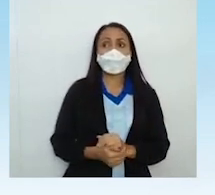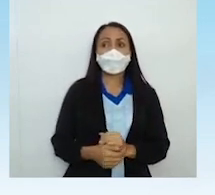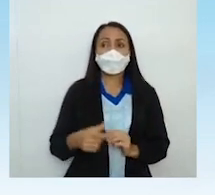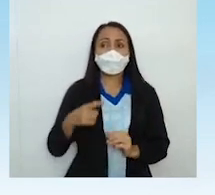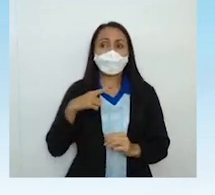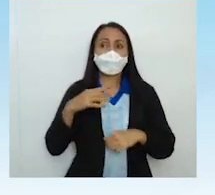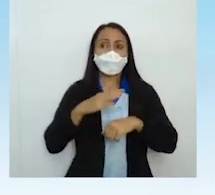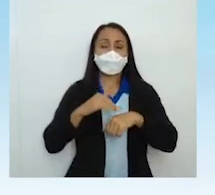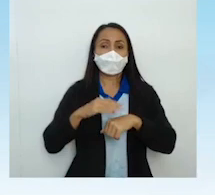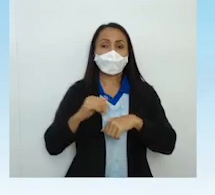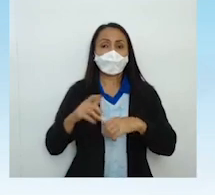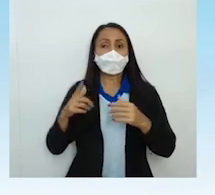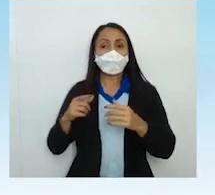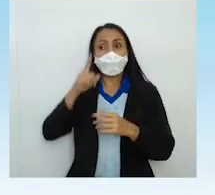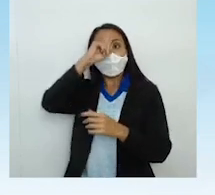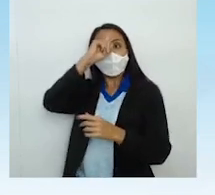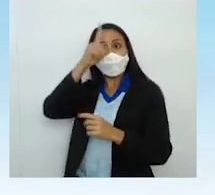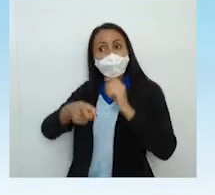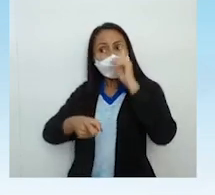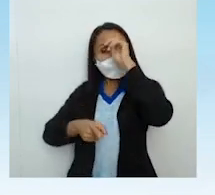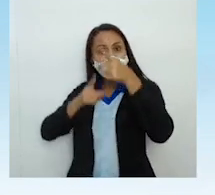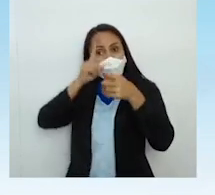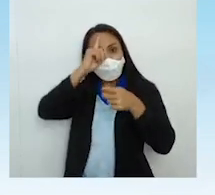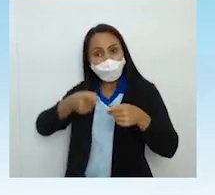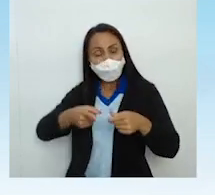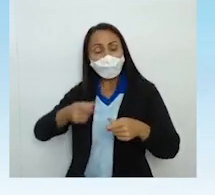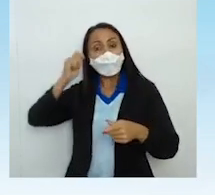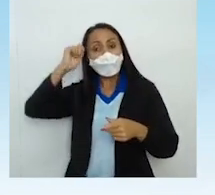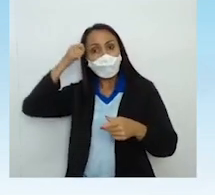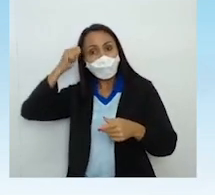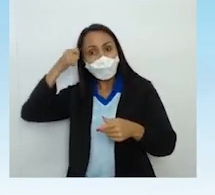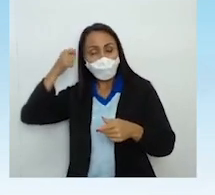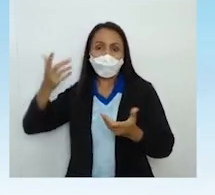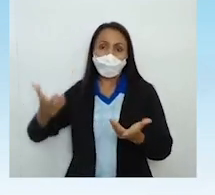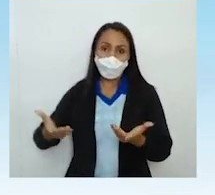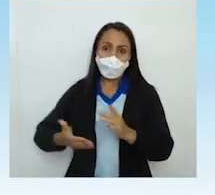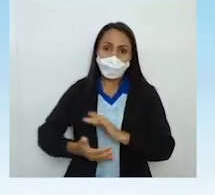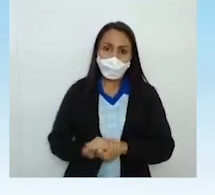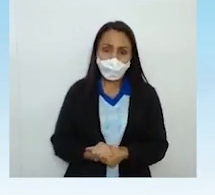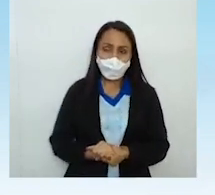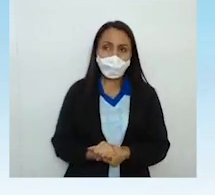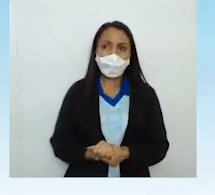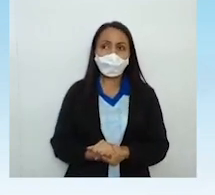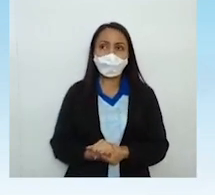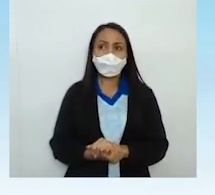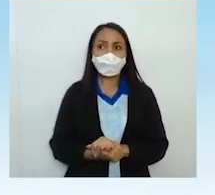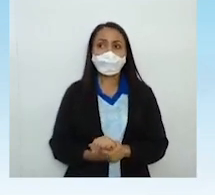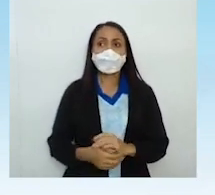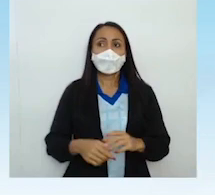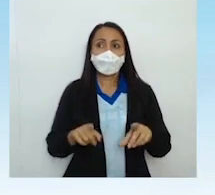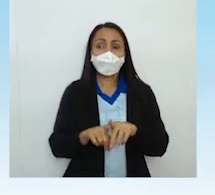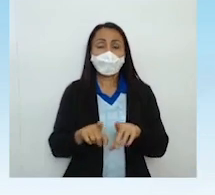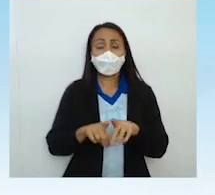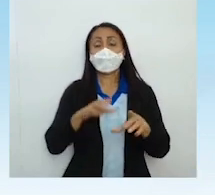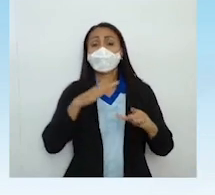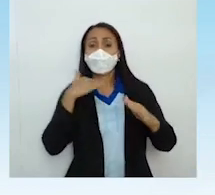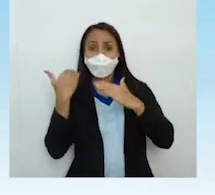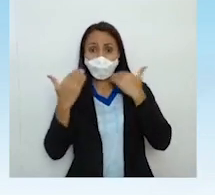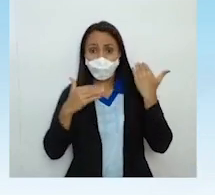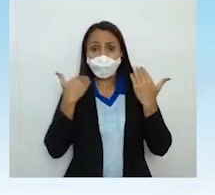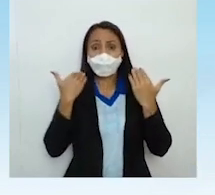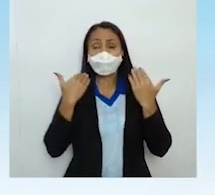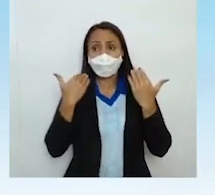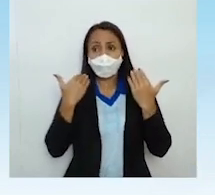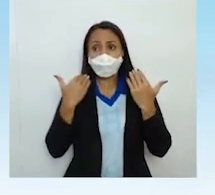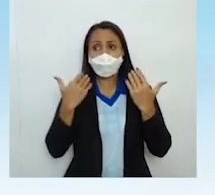porém autoritária e com um olhar coisificando a sua propriedade. Inclusive, eles morriam, né?